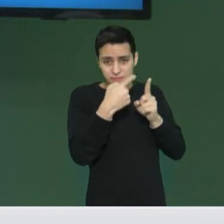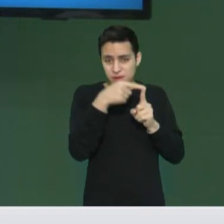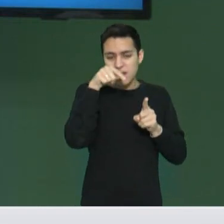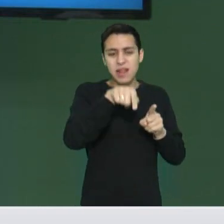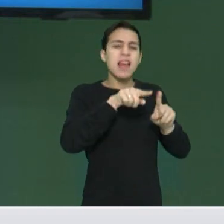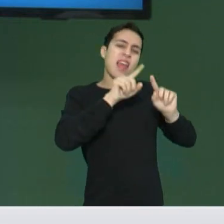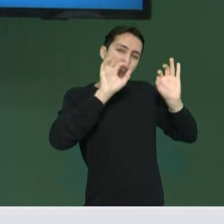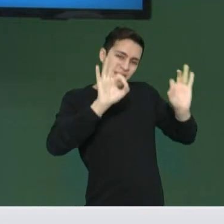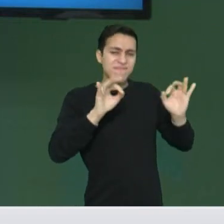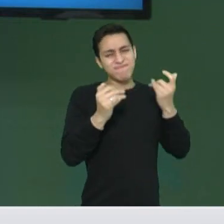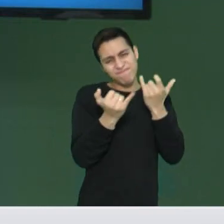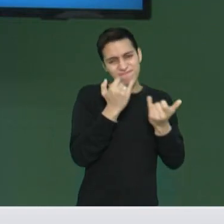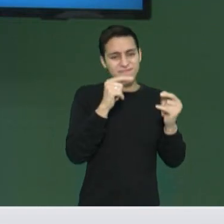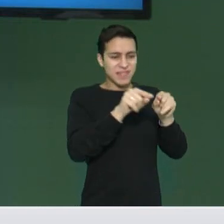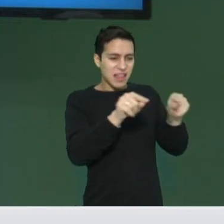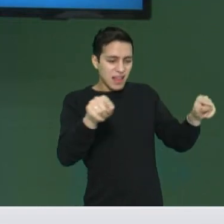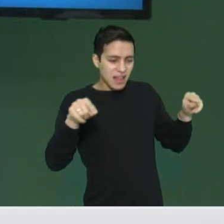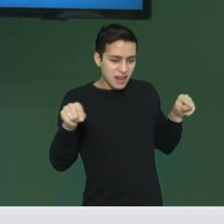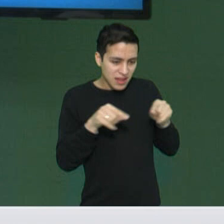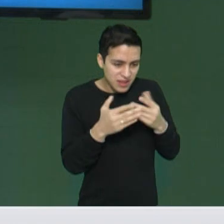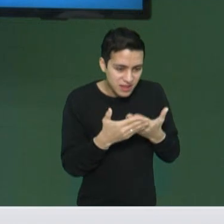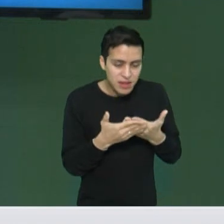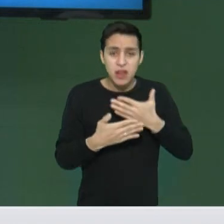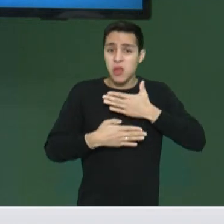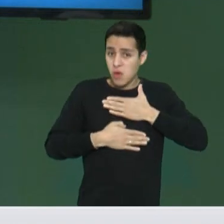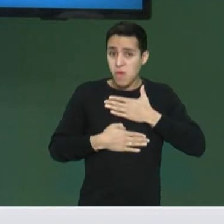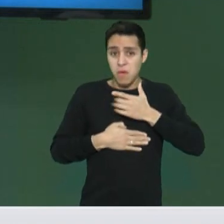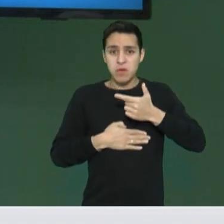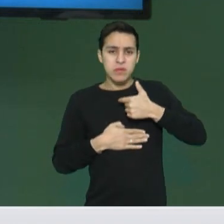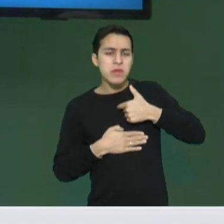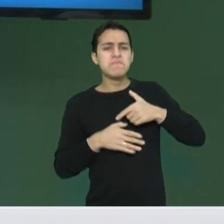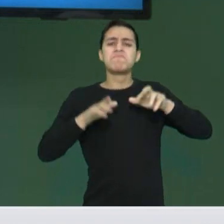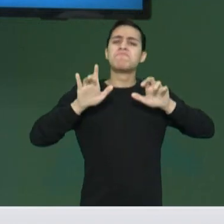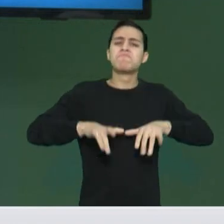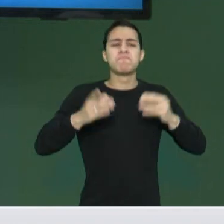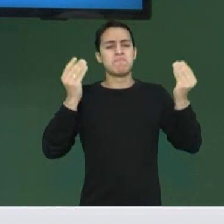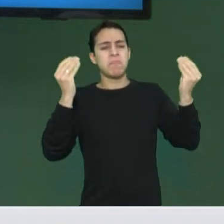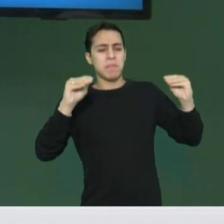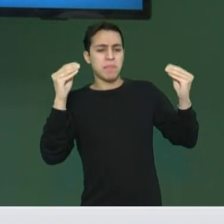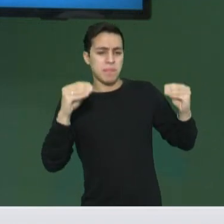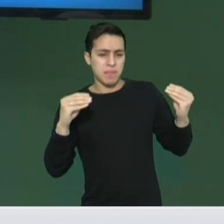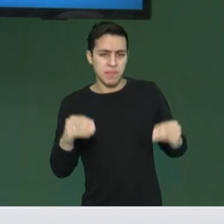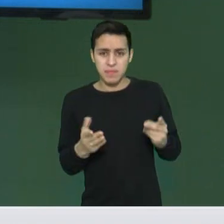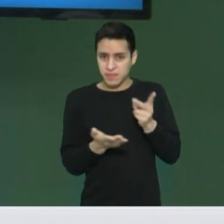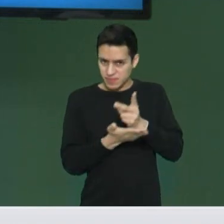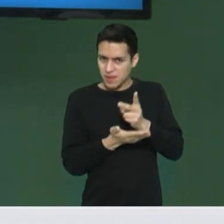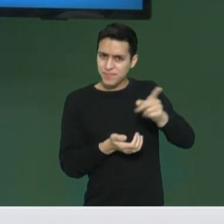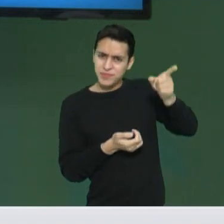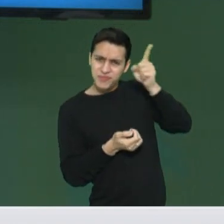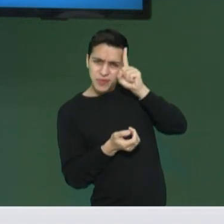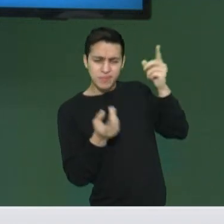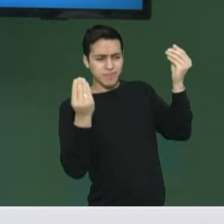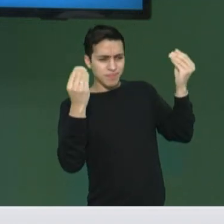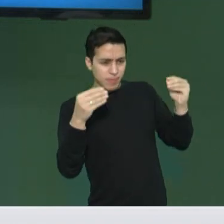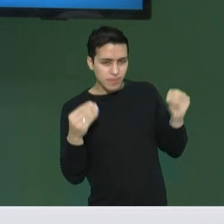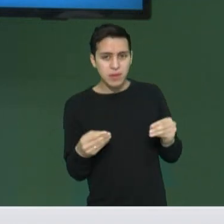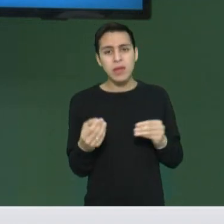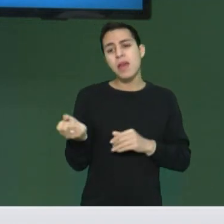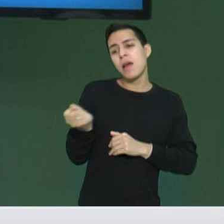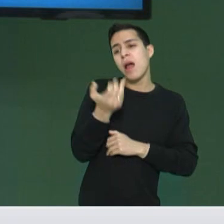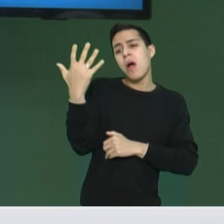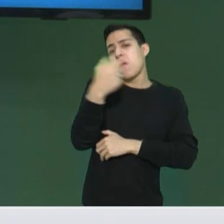de aula. Eu gosto muito quando eu posto, faço algum comentário, já que a gente faz comentários todos os dias, e